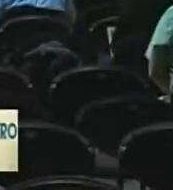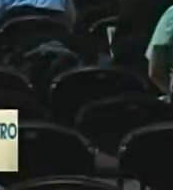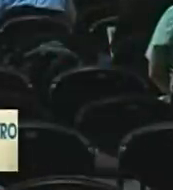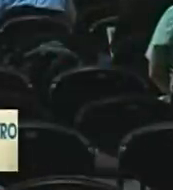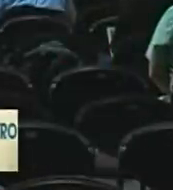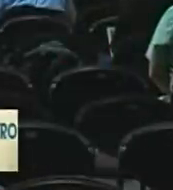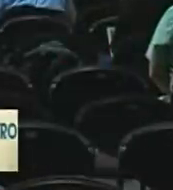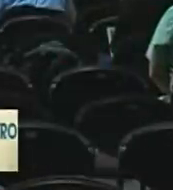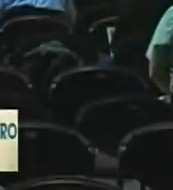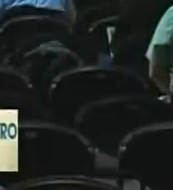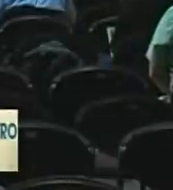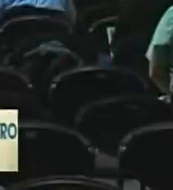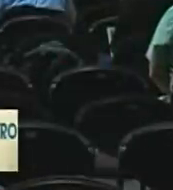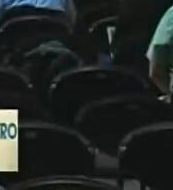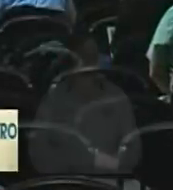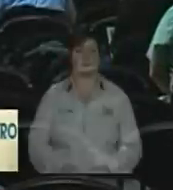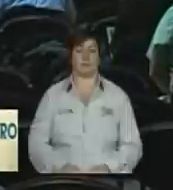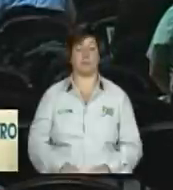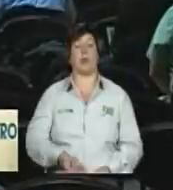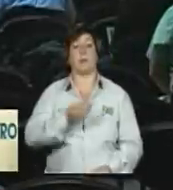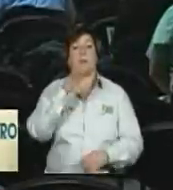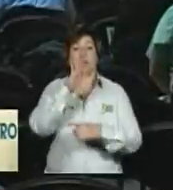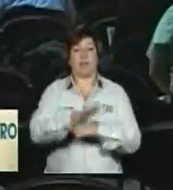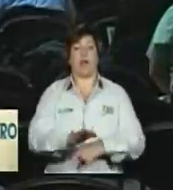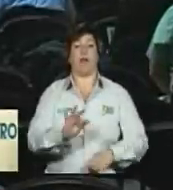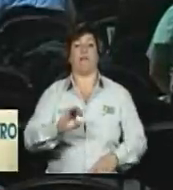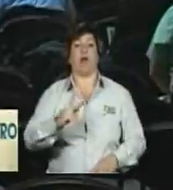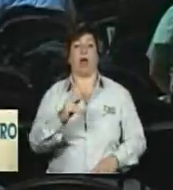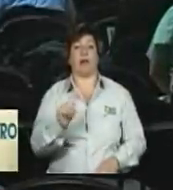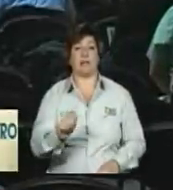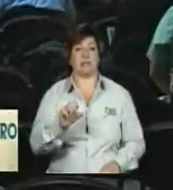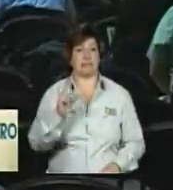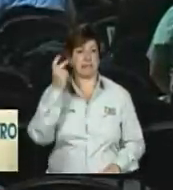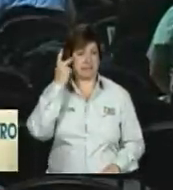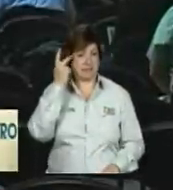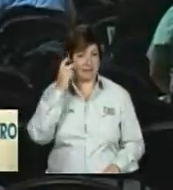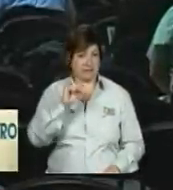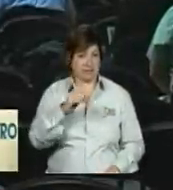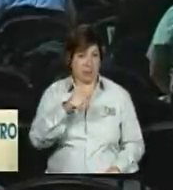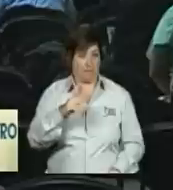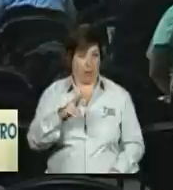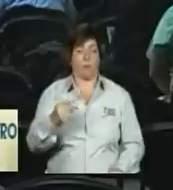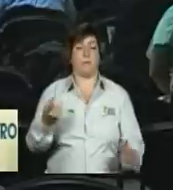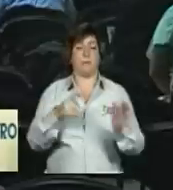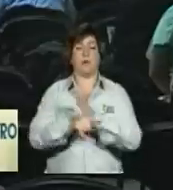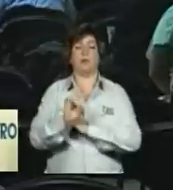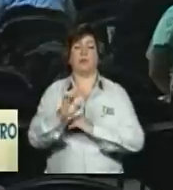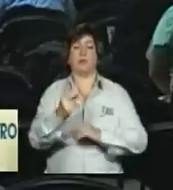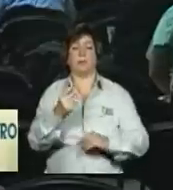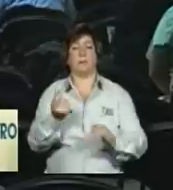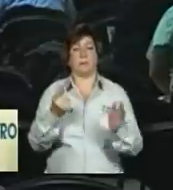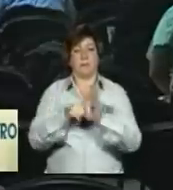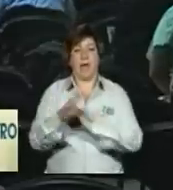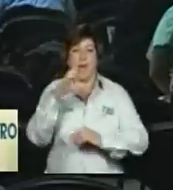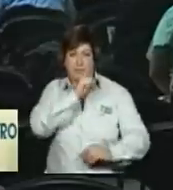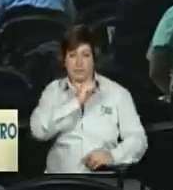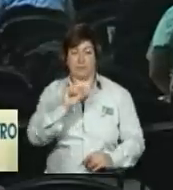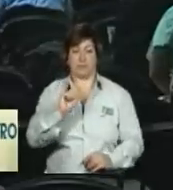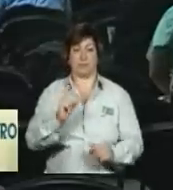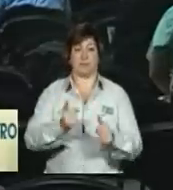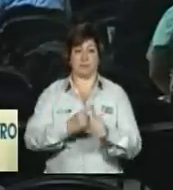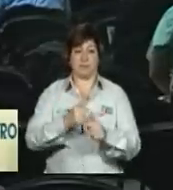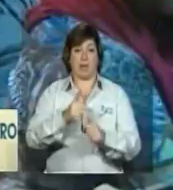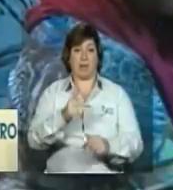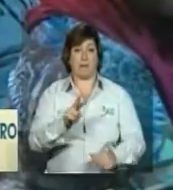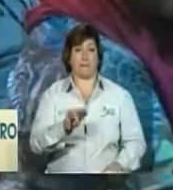Boa tarde, embaixadores. Cláudio Ângelo, da Folha de São Paulo. Só duas perguntas rápidas. Os princípios,